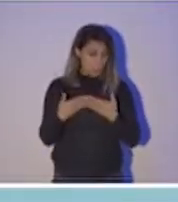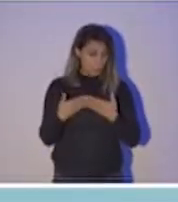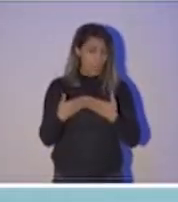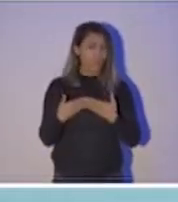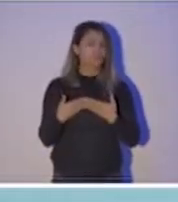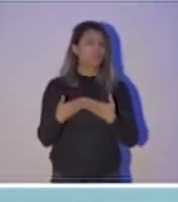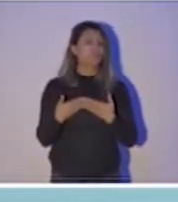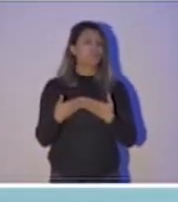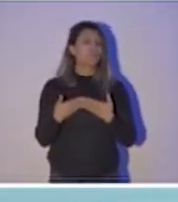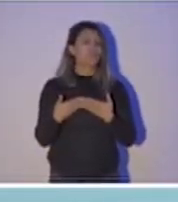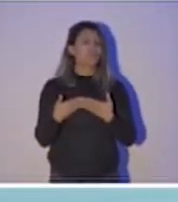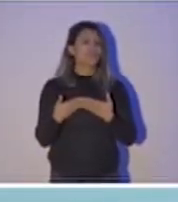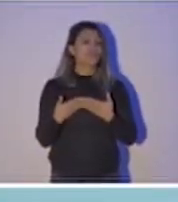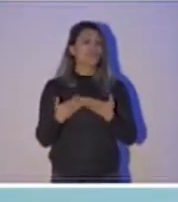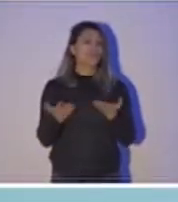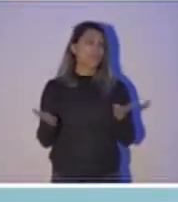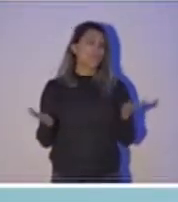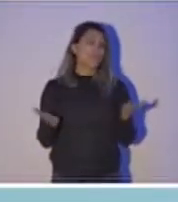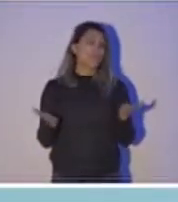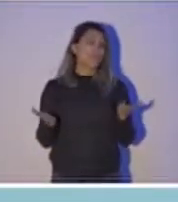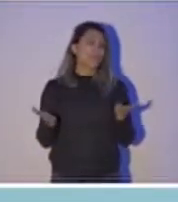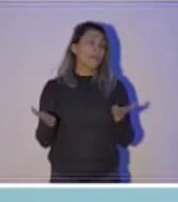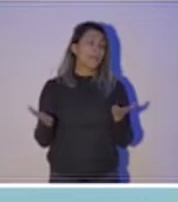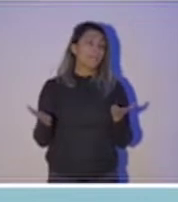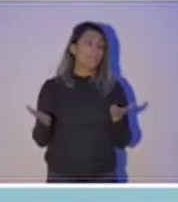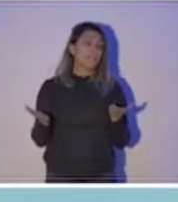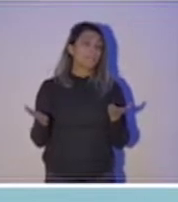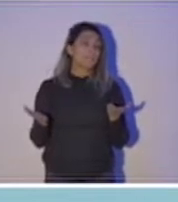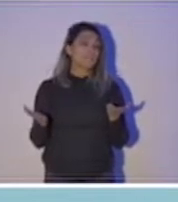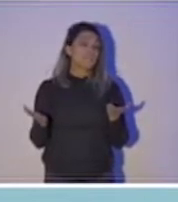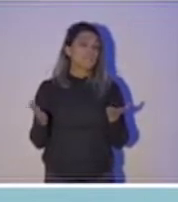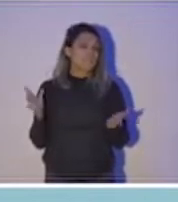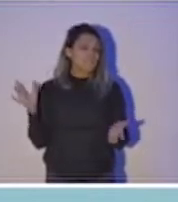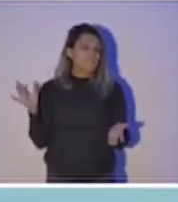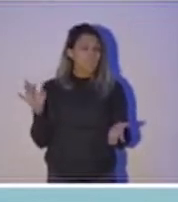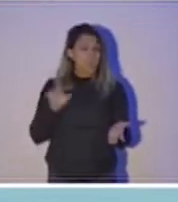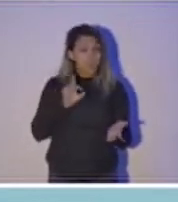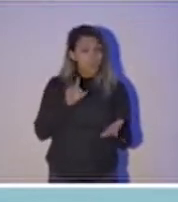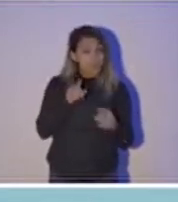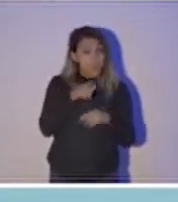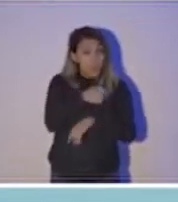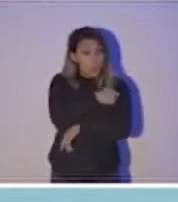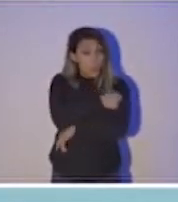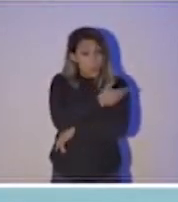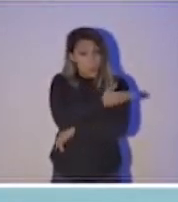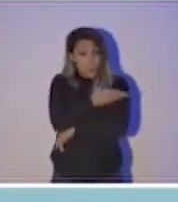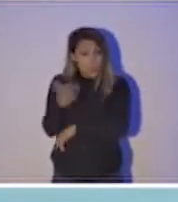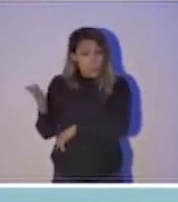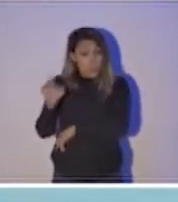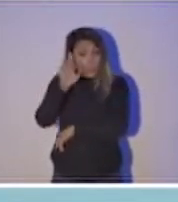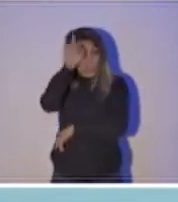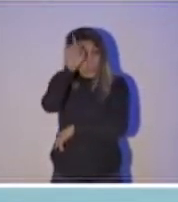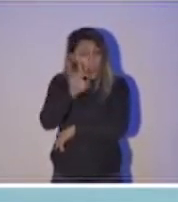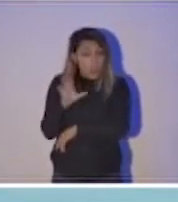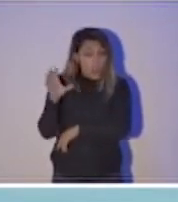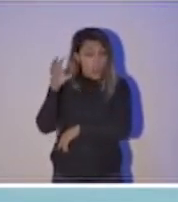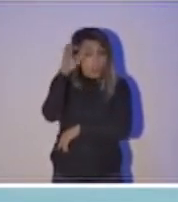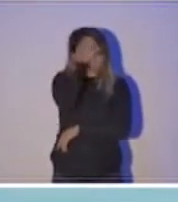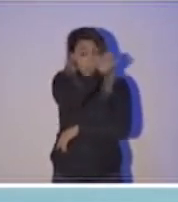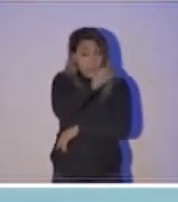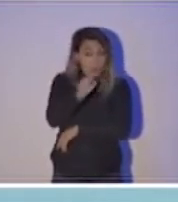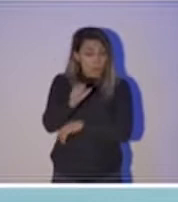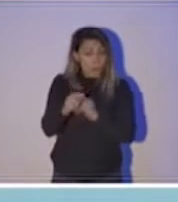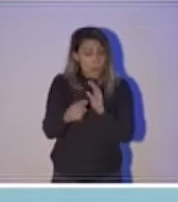ele nada mais é do que a garantia de um direito de aprendizagem. Quando o professor